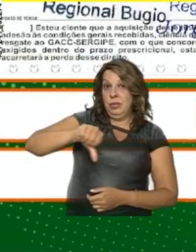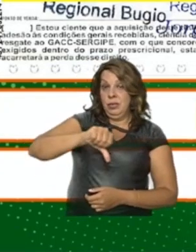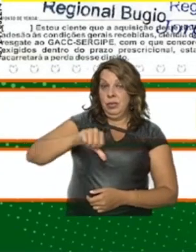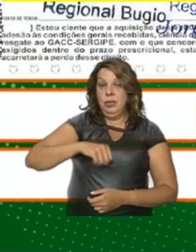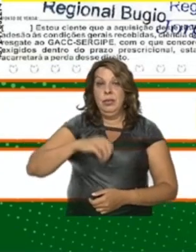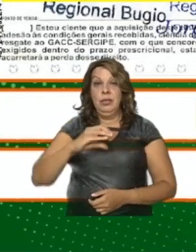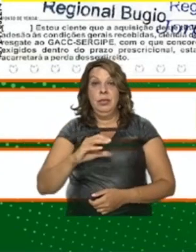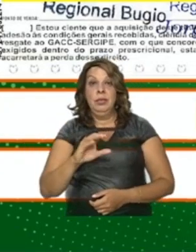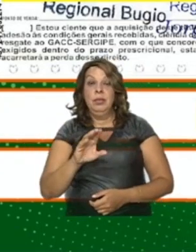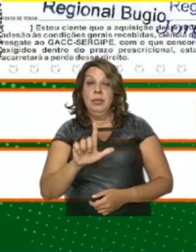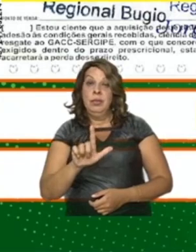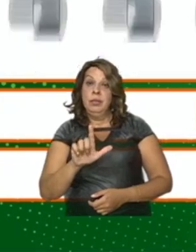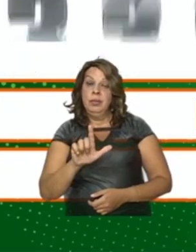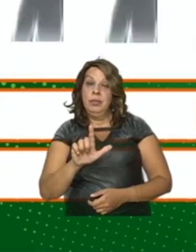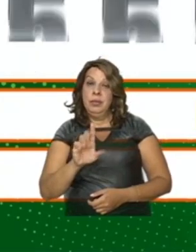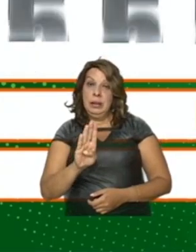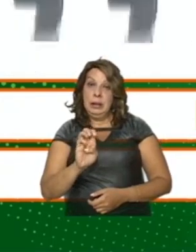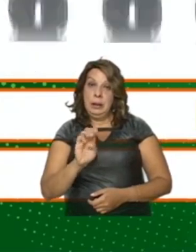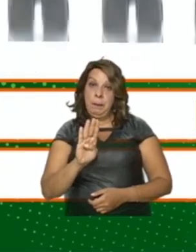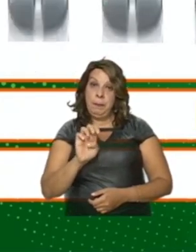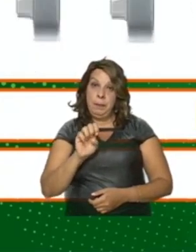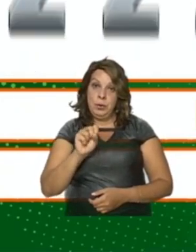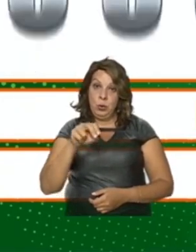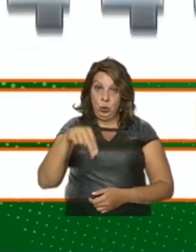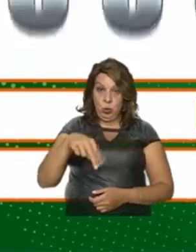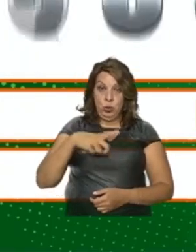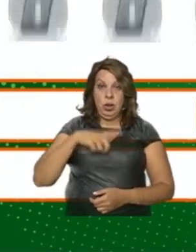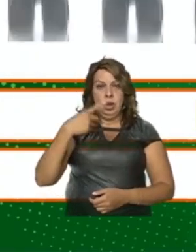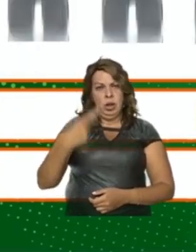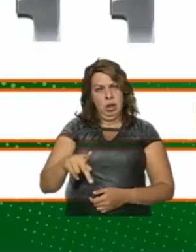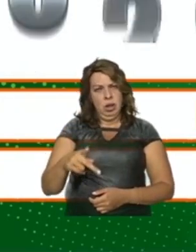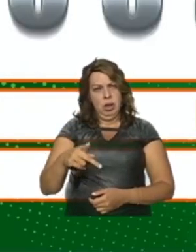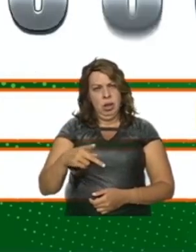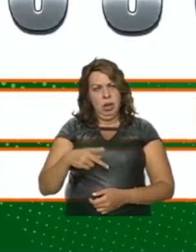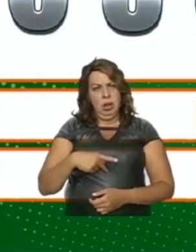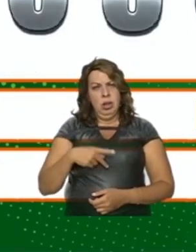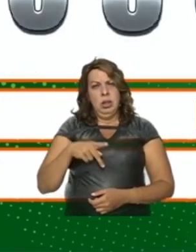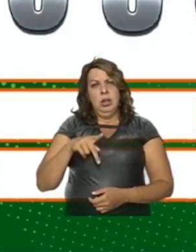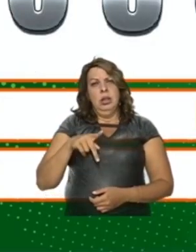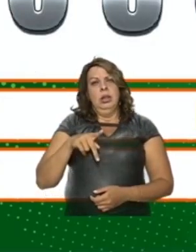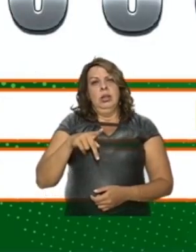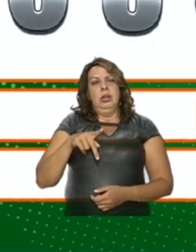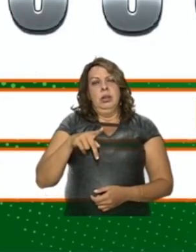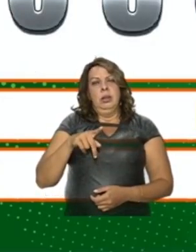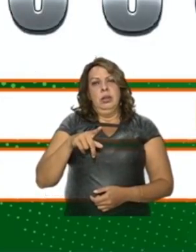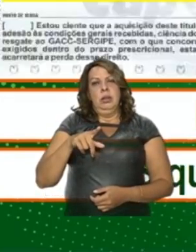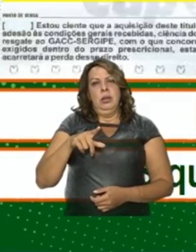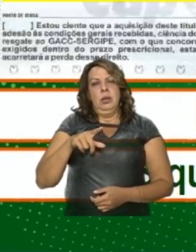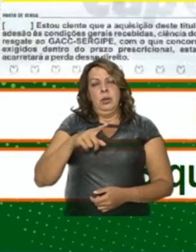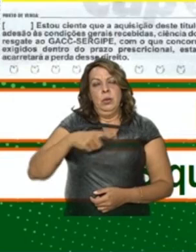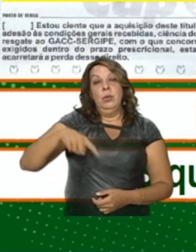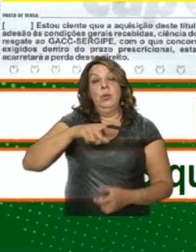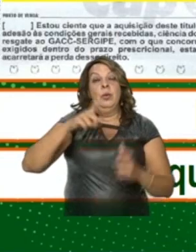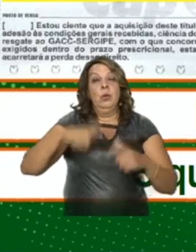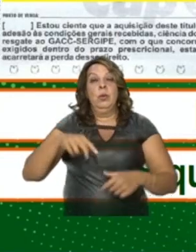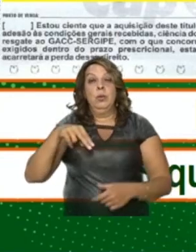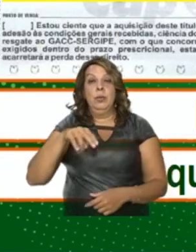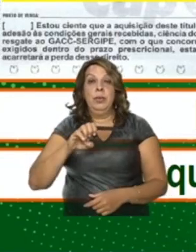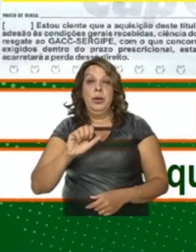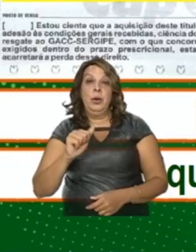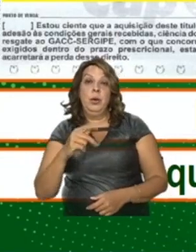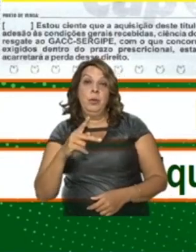199099, Clebson da Silva Costa, é de Sítio São José, adquiriu aí Regional Neópolis. Eu já